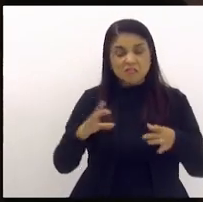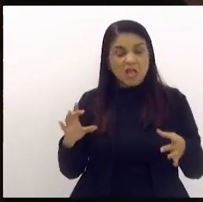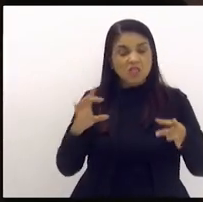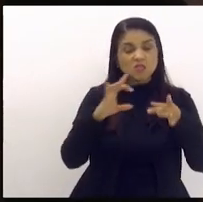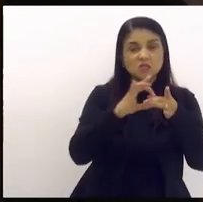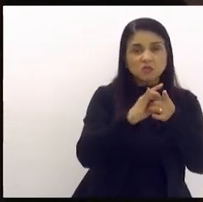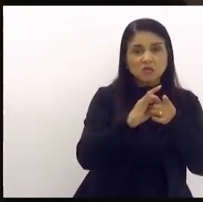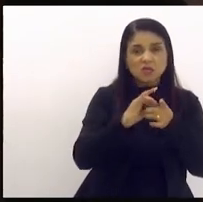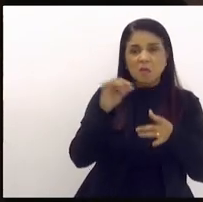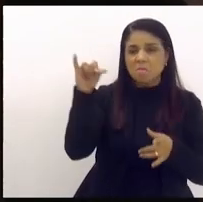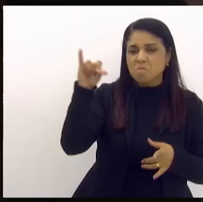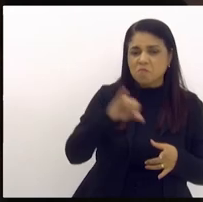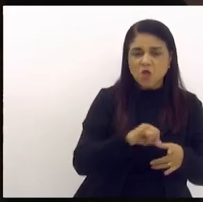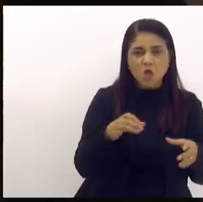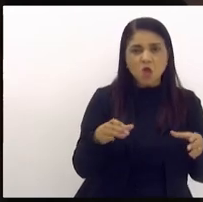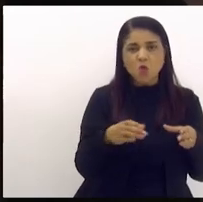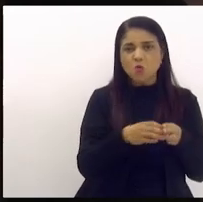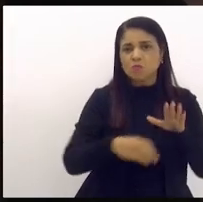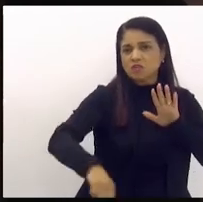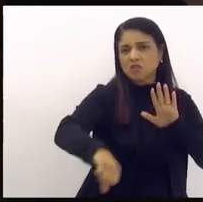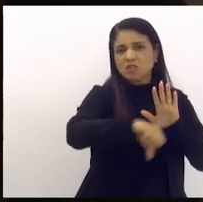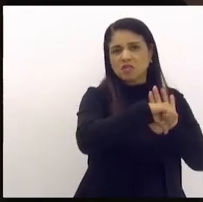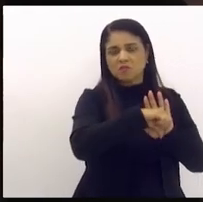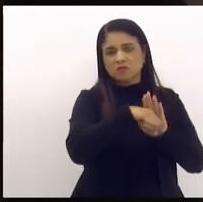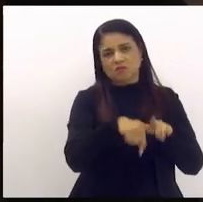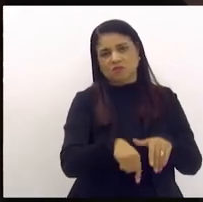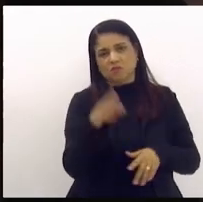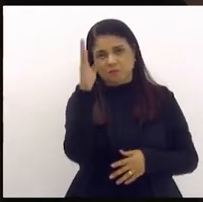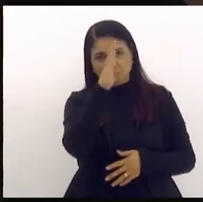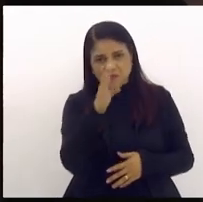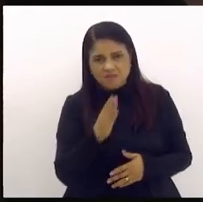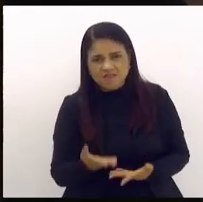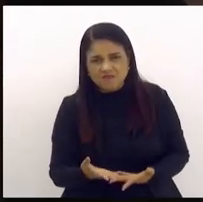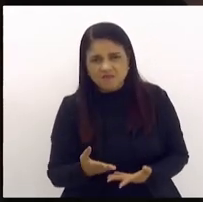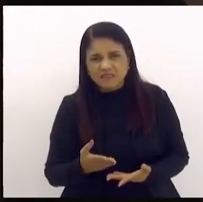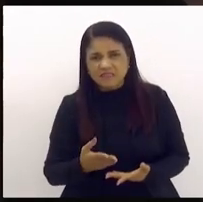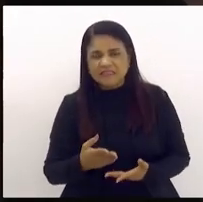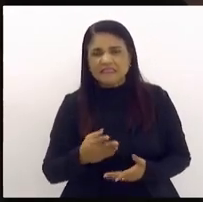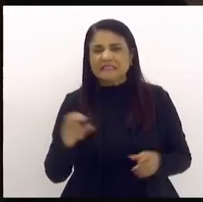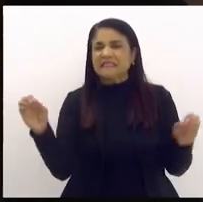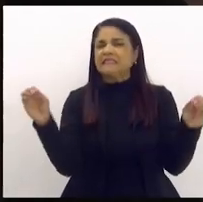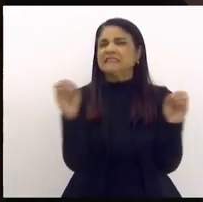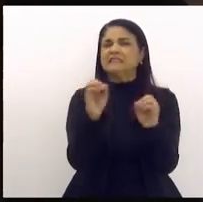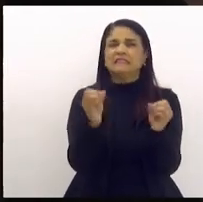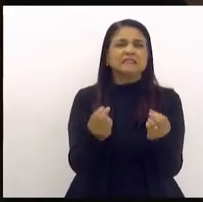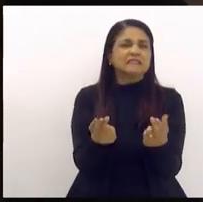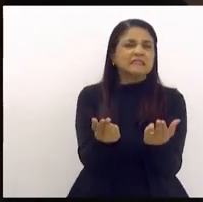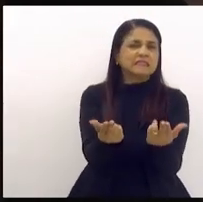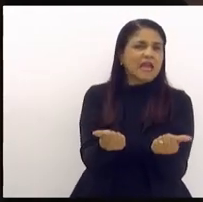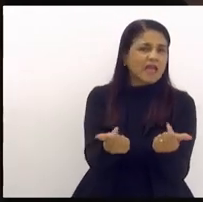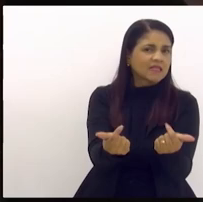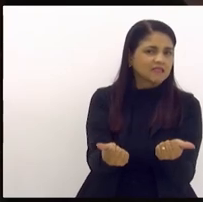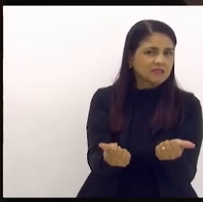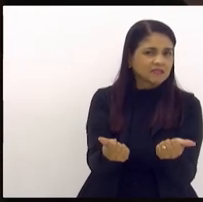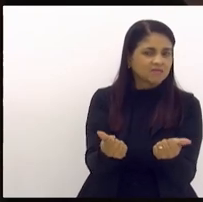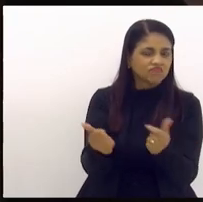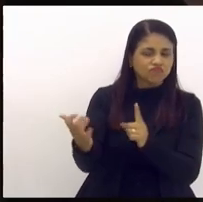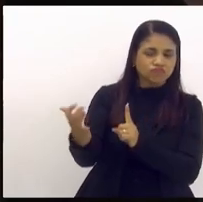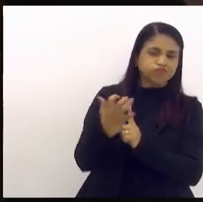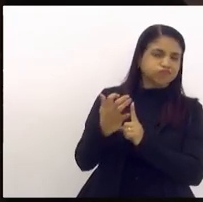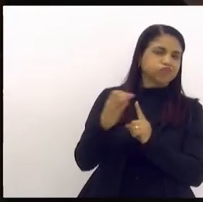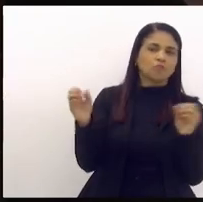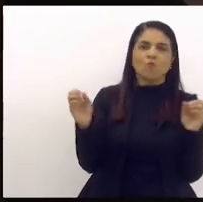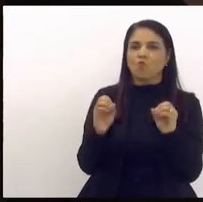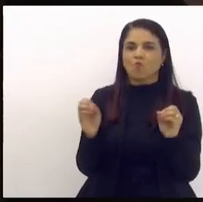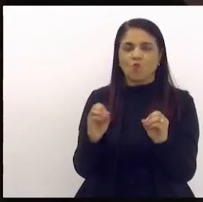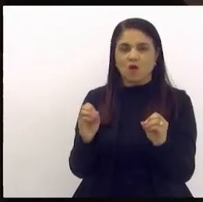às piores quadrilhas desse país, nada vai nos intimidar, porque não temos